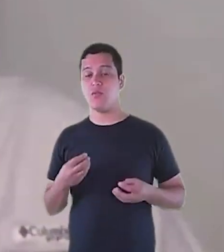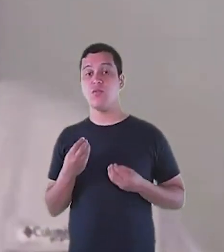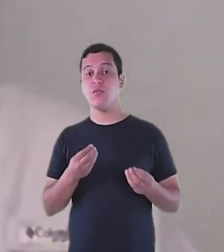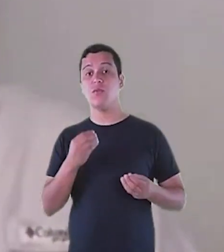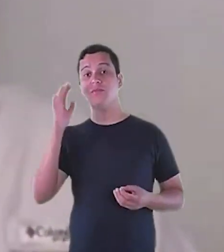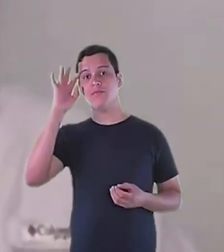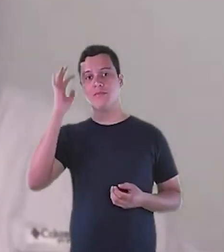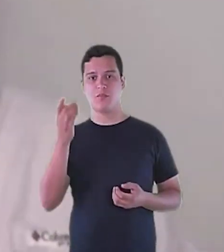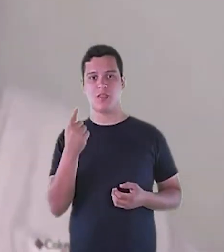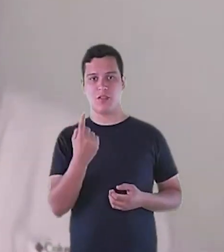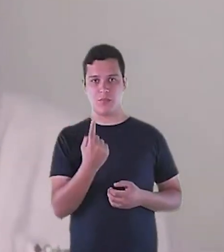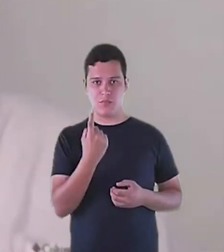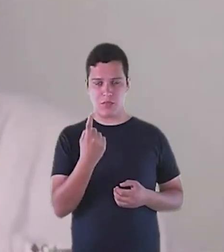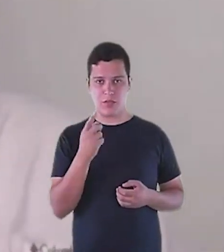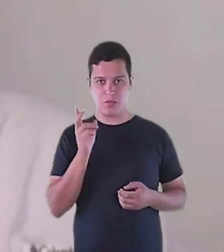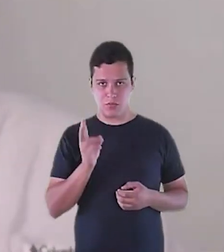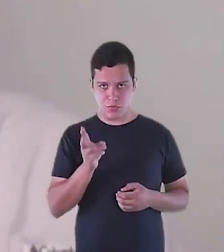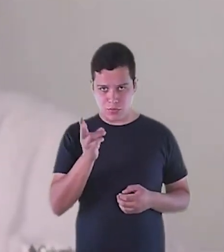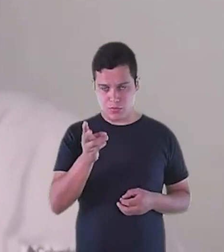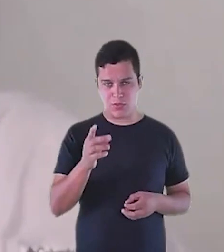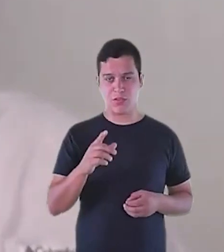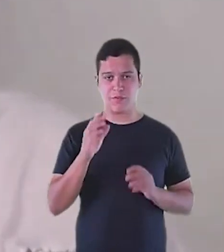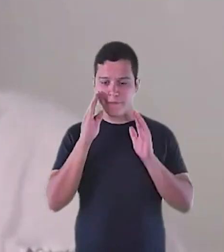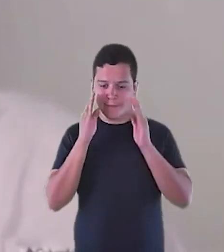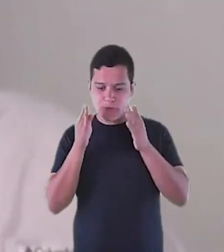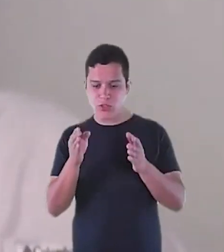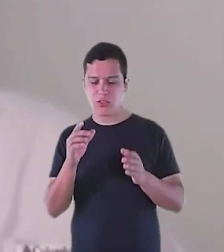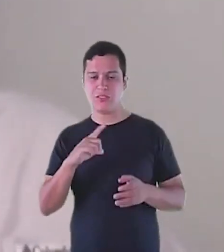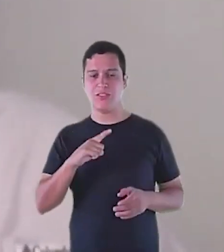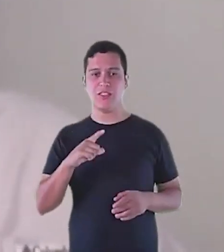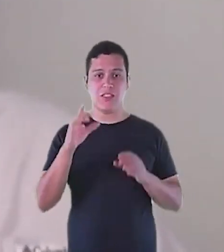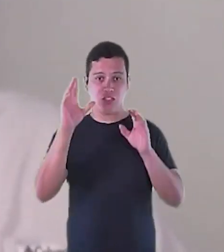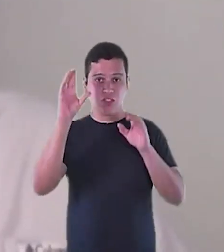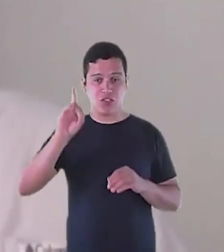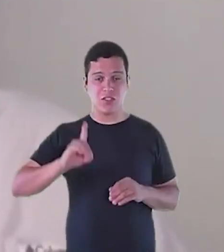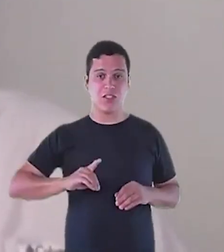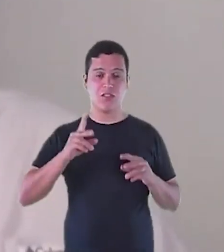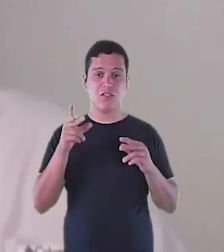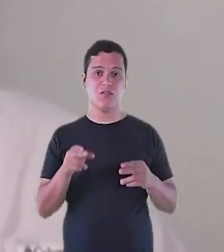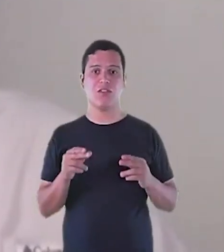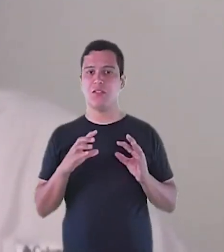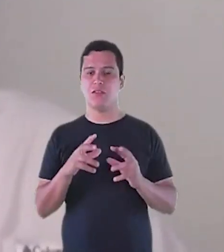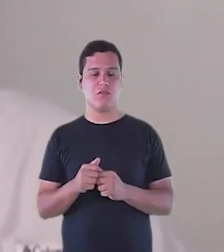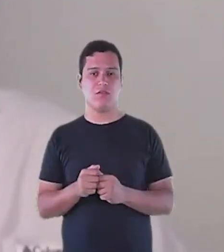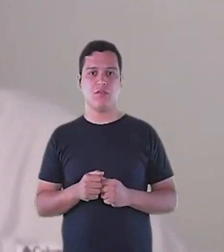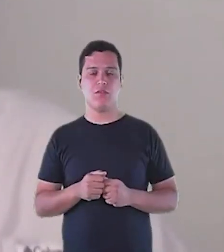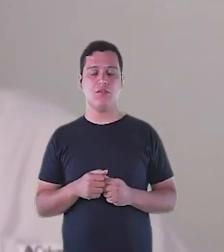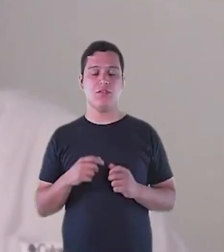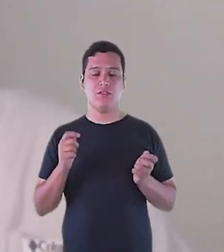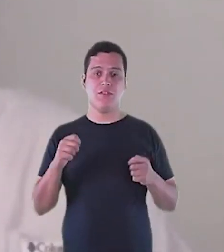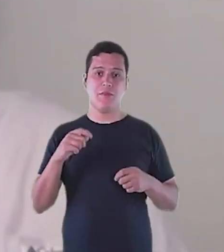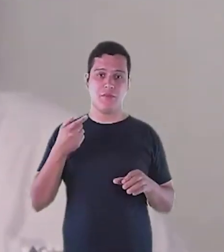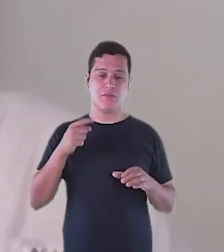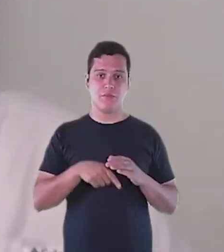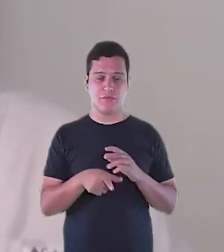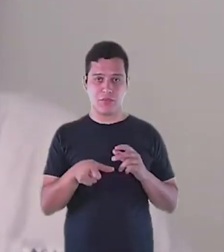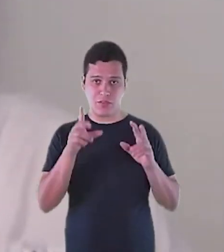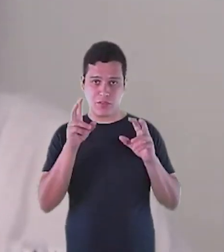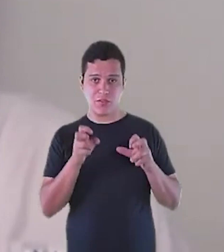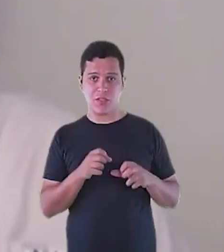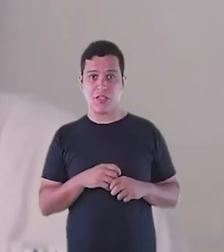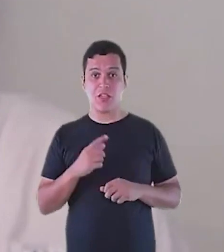resolve isso? Primeiro, persistir no caminho da democracia, que permite que essa discussão seja aprofundada cada vez mais. E aí